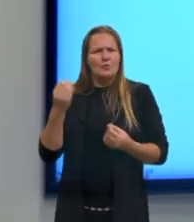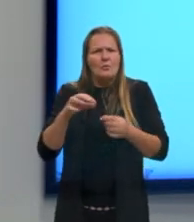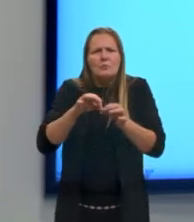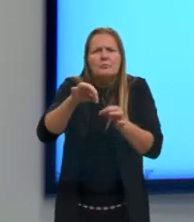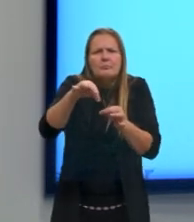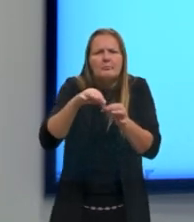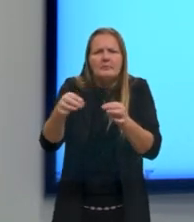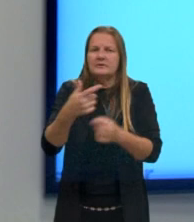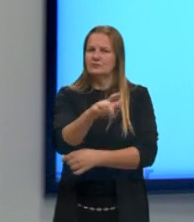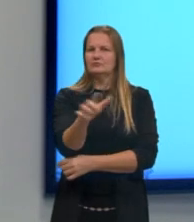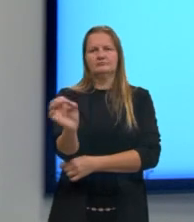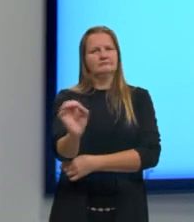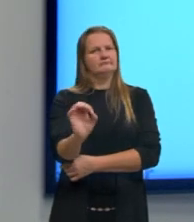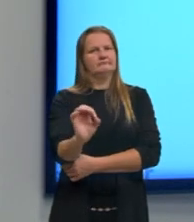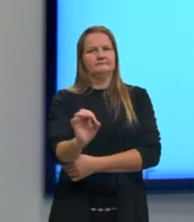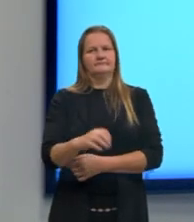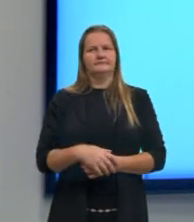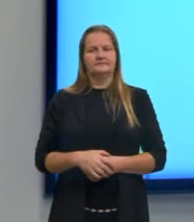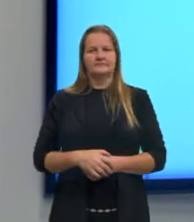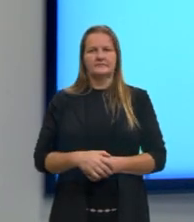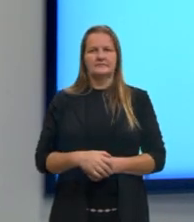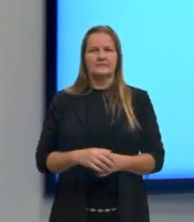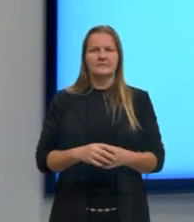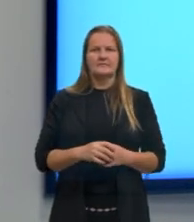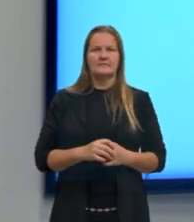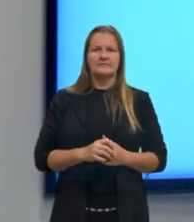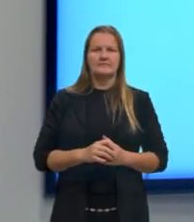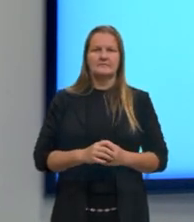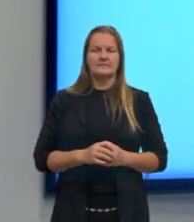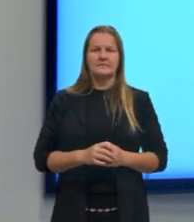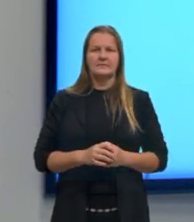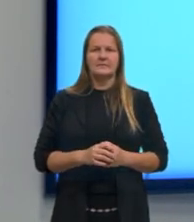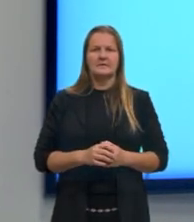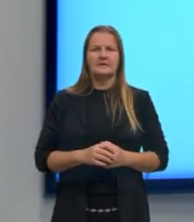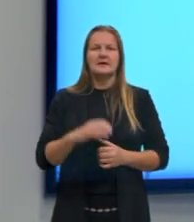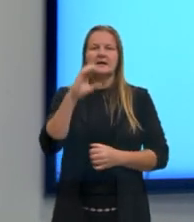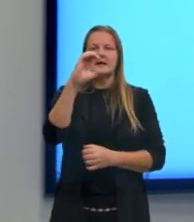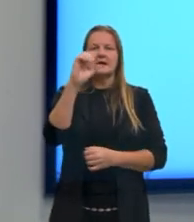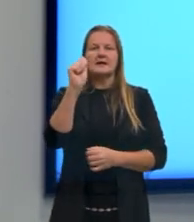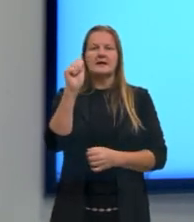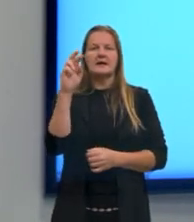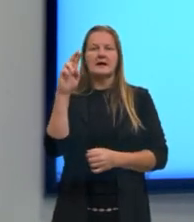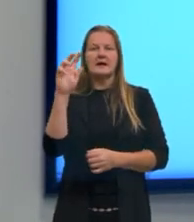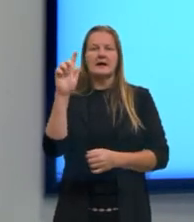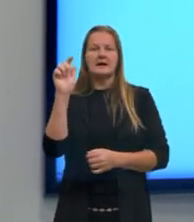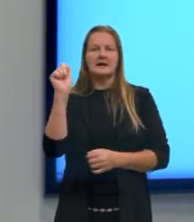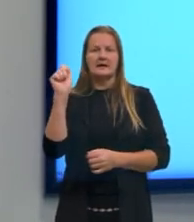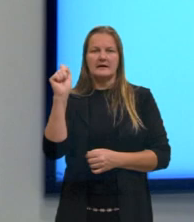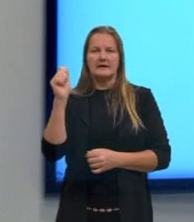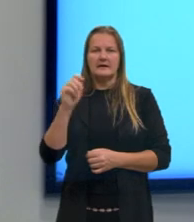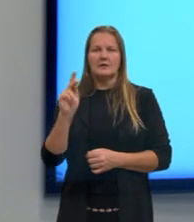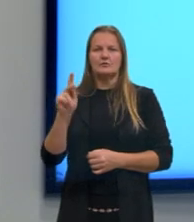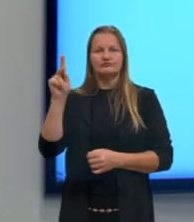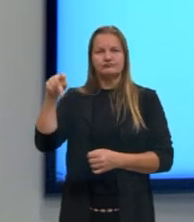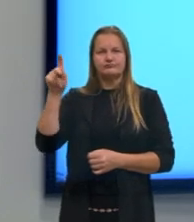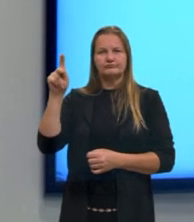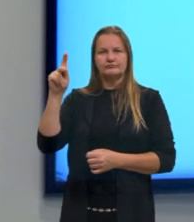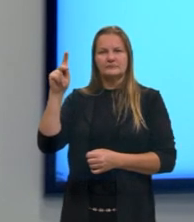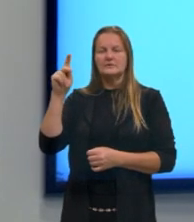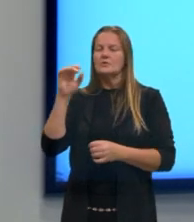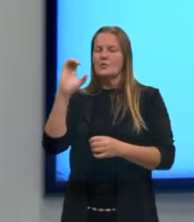aqui a gente falou como aumentar a unidade de medida da carga é o clube que esses e aqui